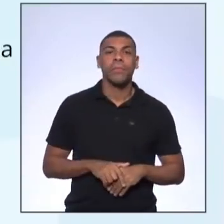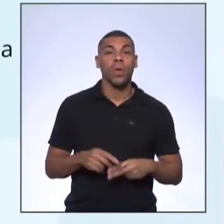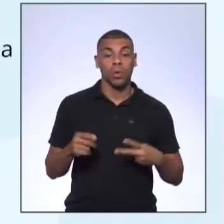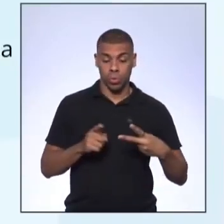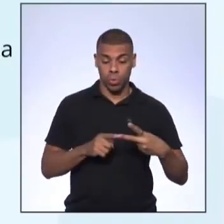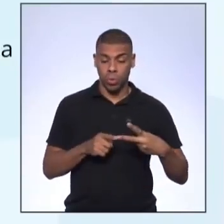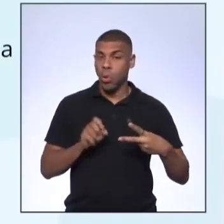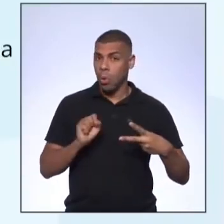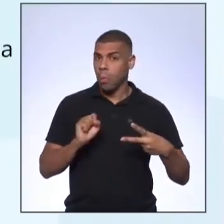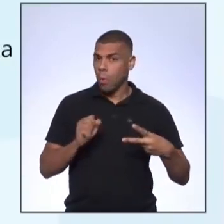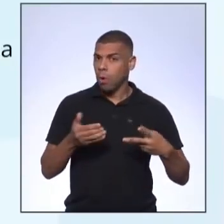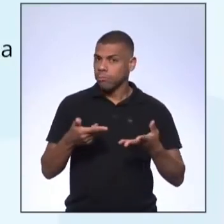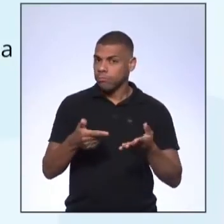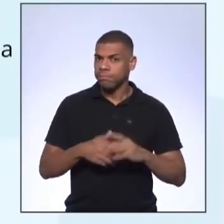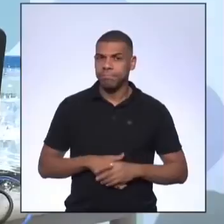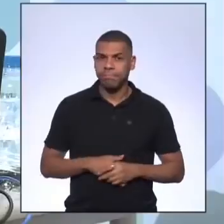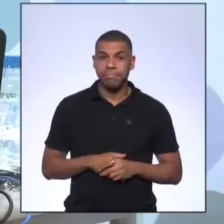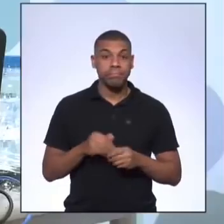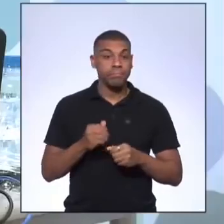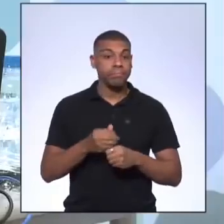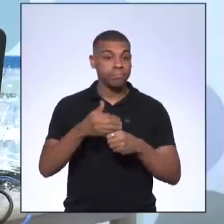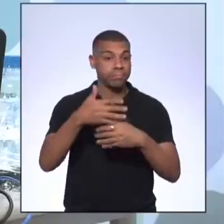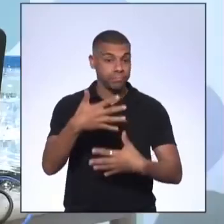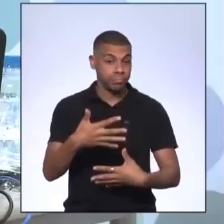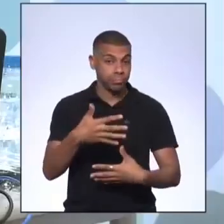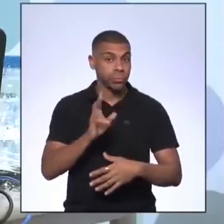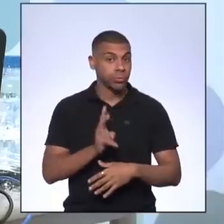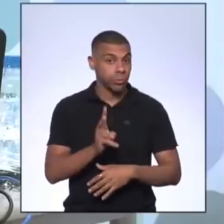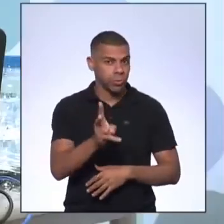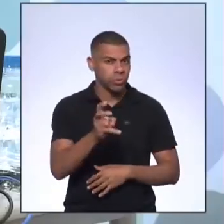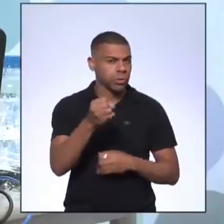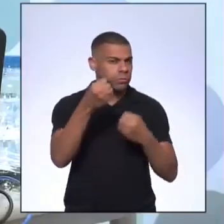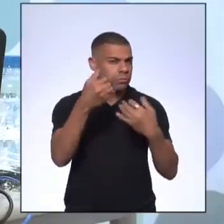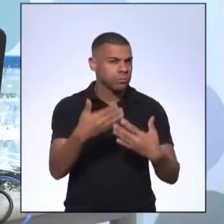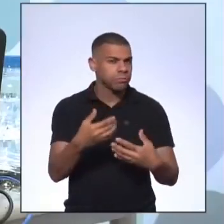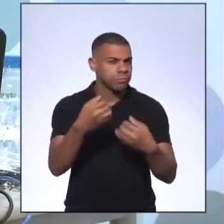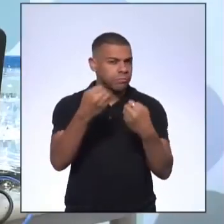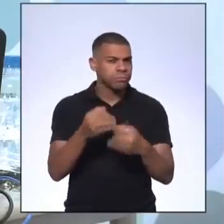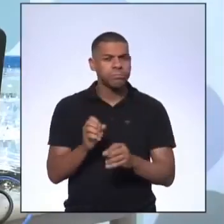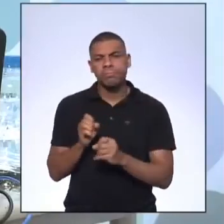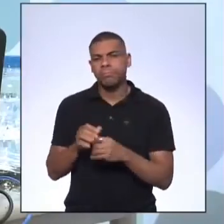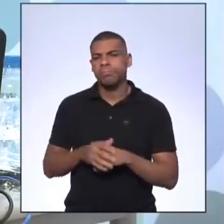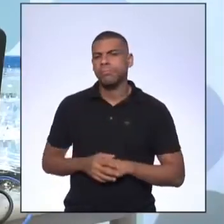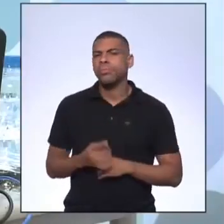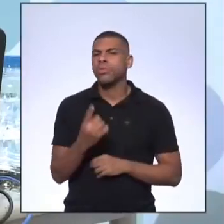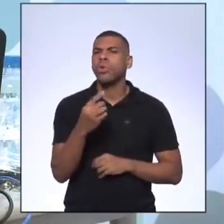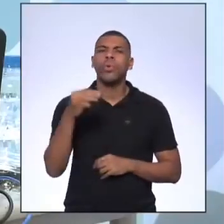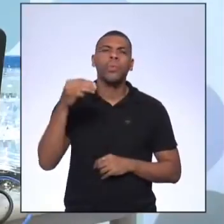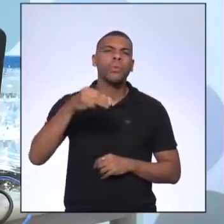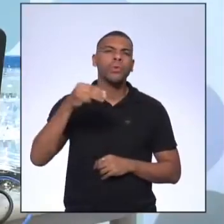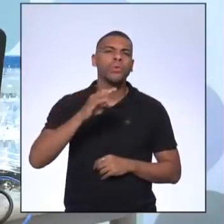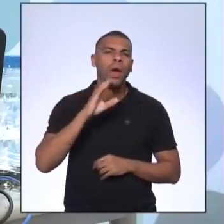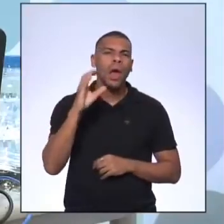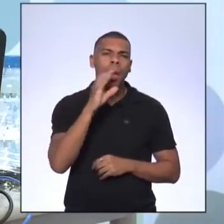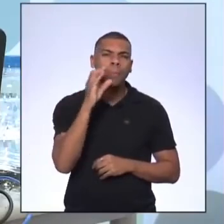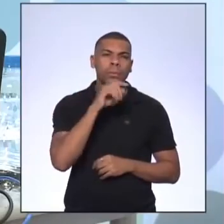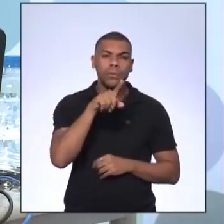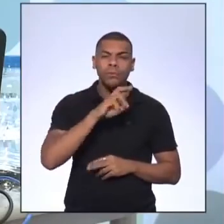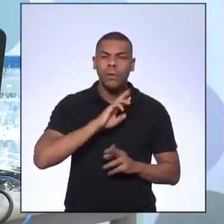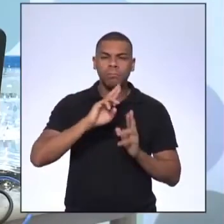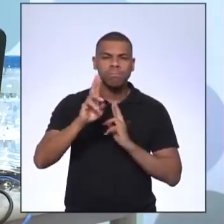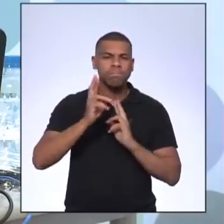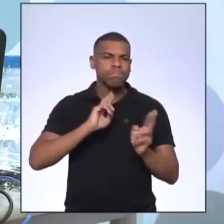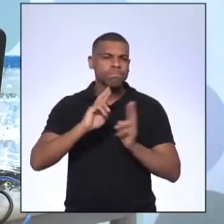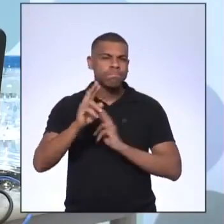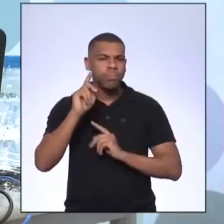também. Eu vou pedir para abrir o chat, mas nós não vamos parar, eu vou continuar explicando. Deixa um minutinho só aberto, e aí os alunos vão mandando